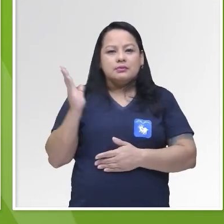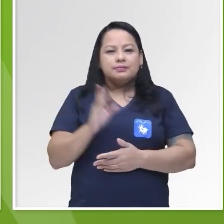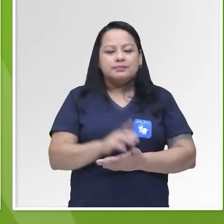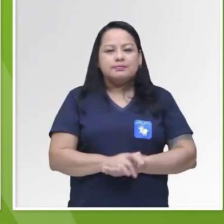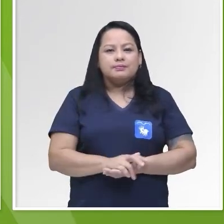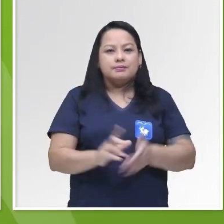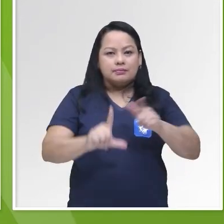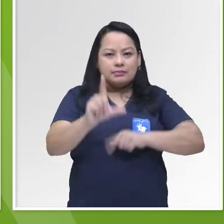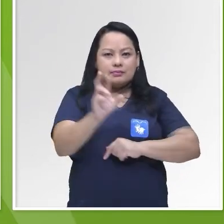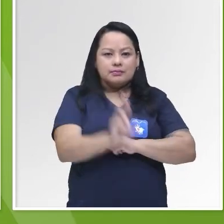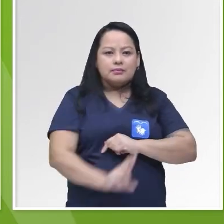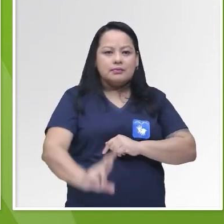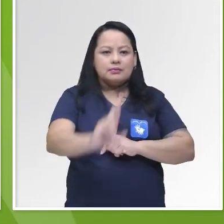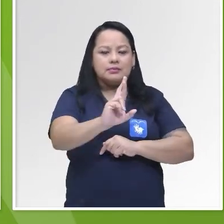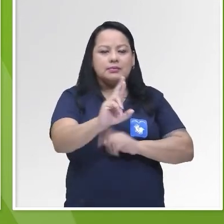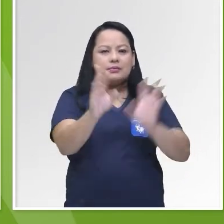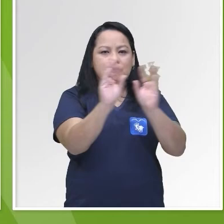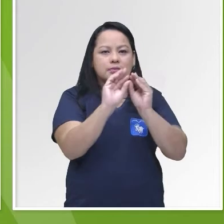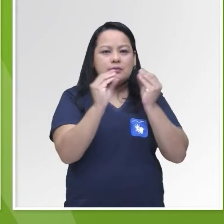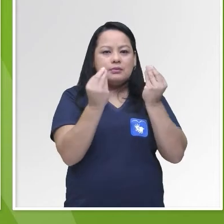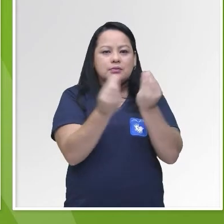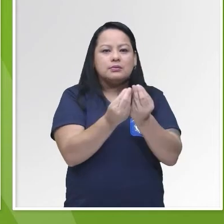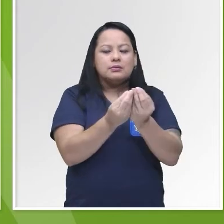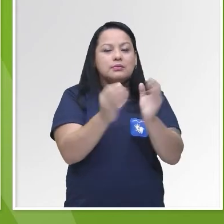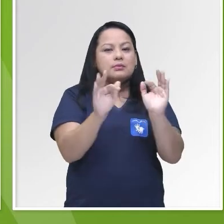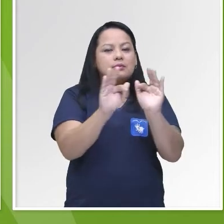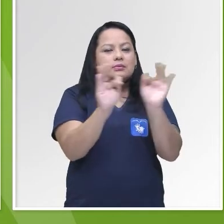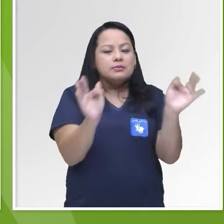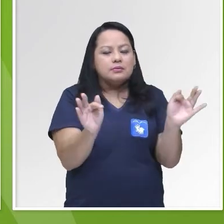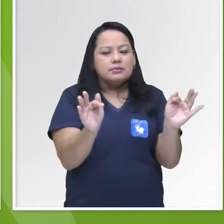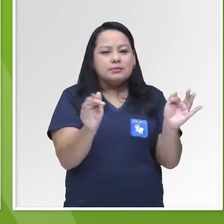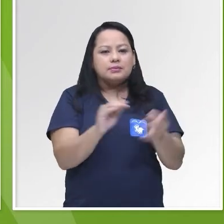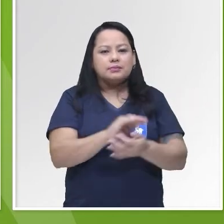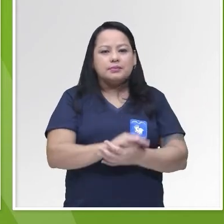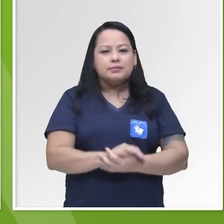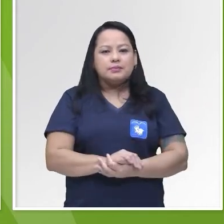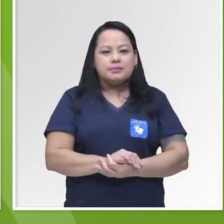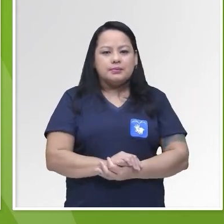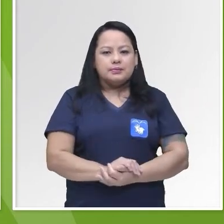representa a substância simples,